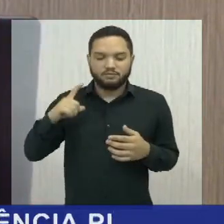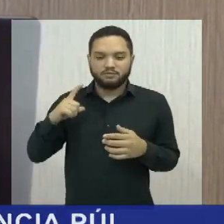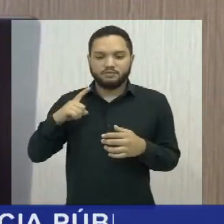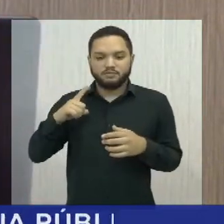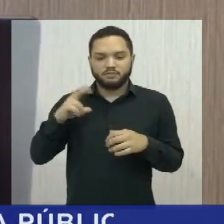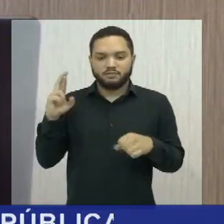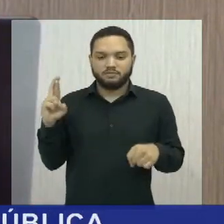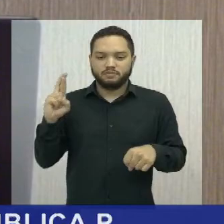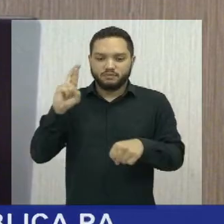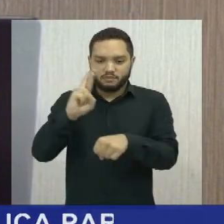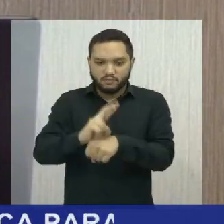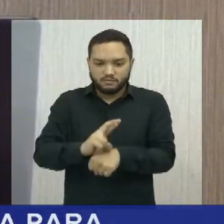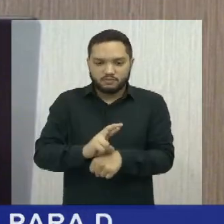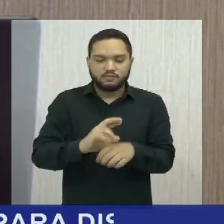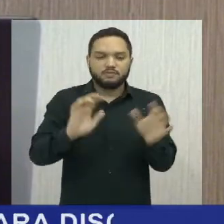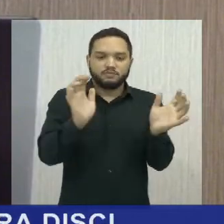representam